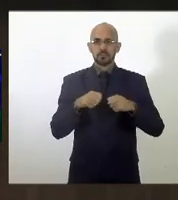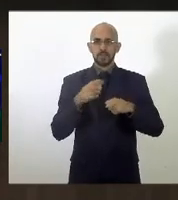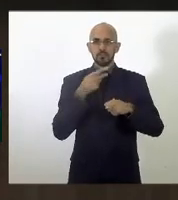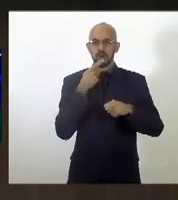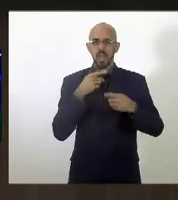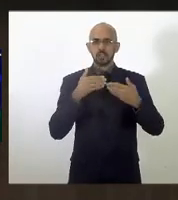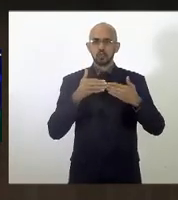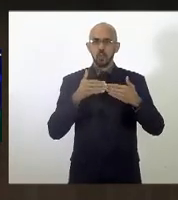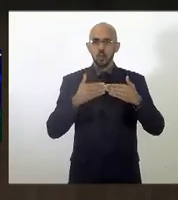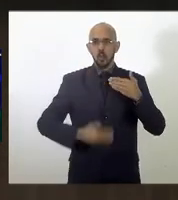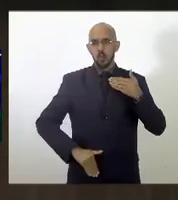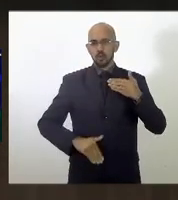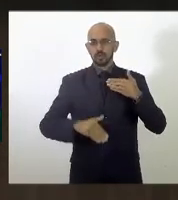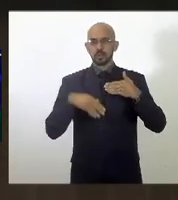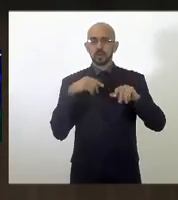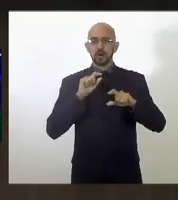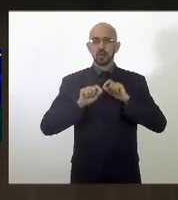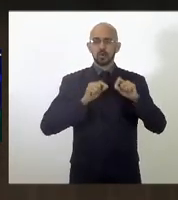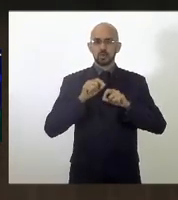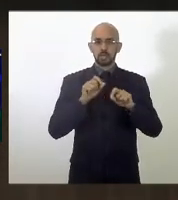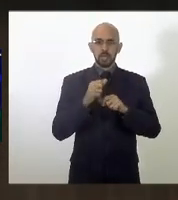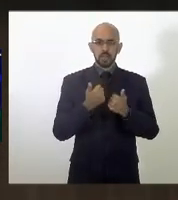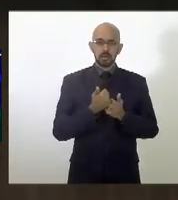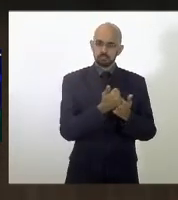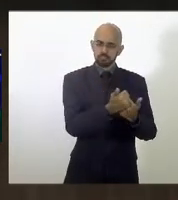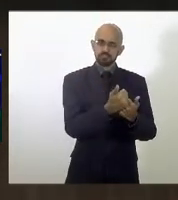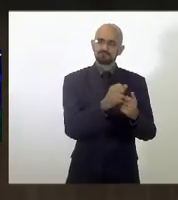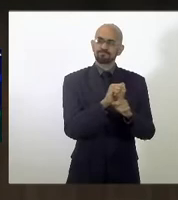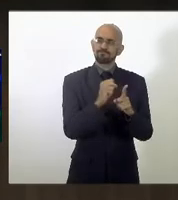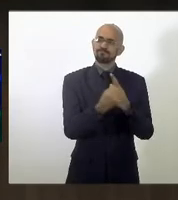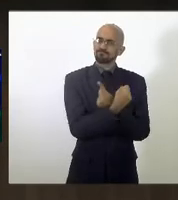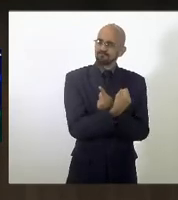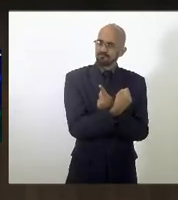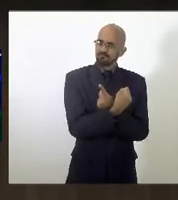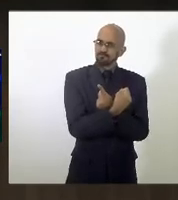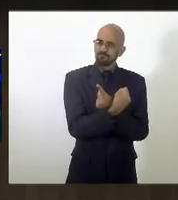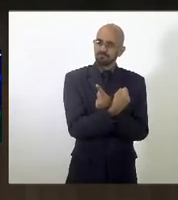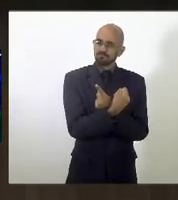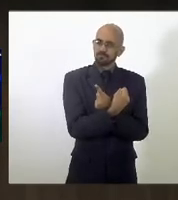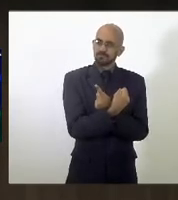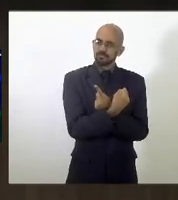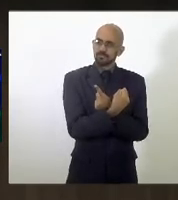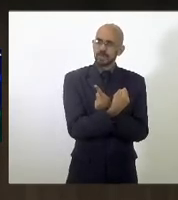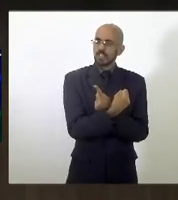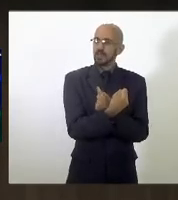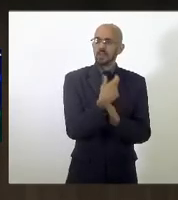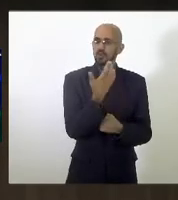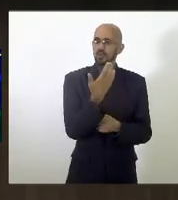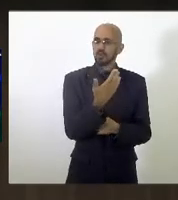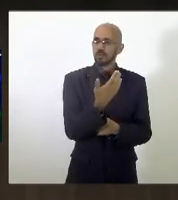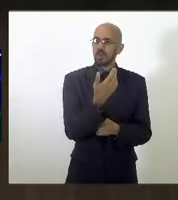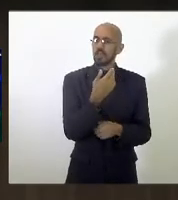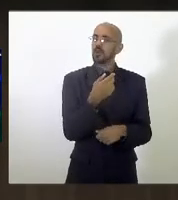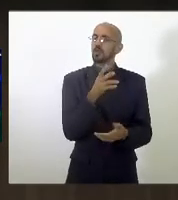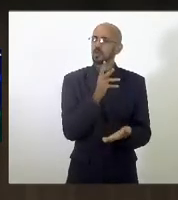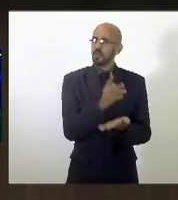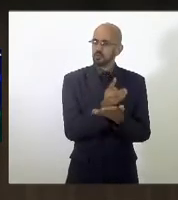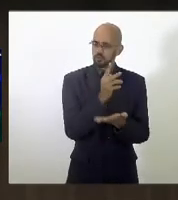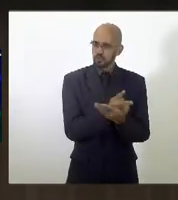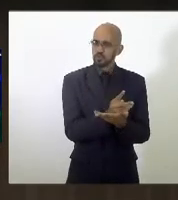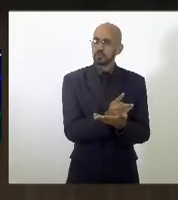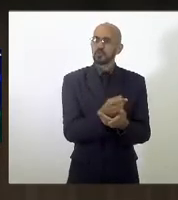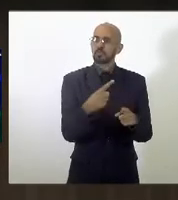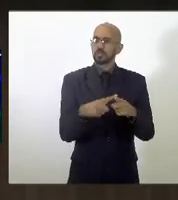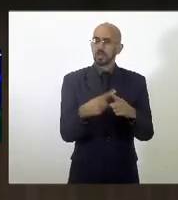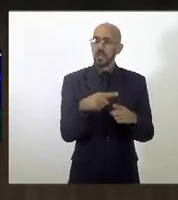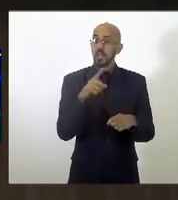contra aumentos de assistencialismo, isso aí é algo que eu não abro mão e está dentro do meu conceito